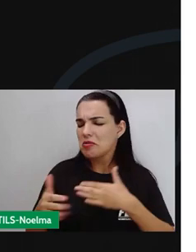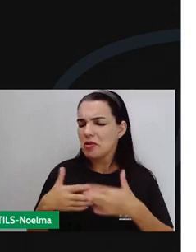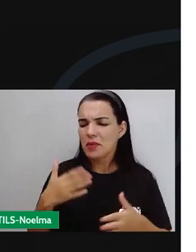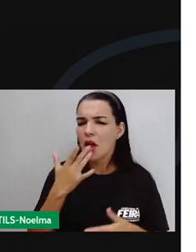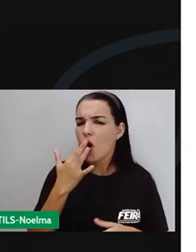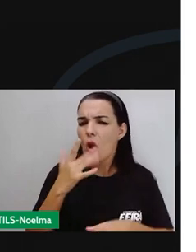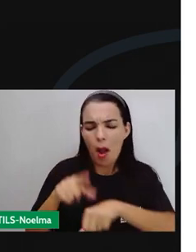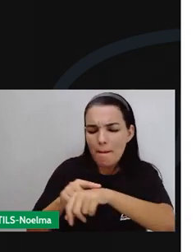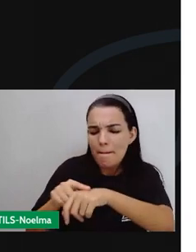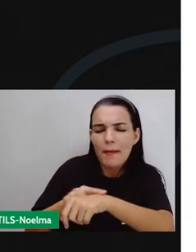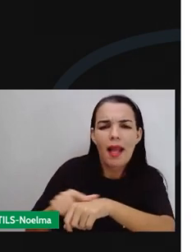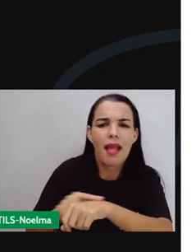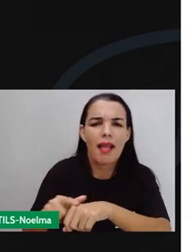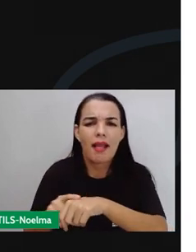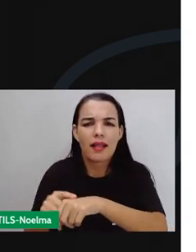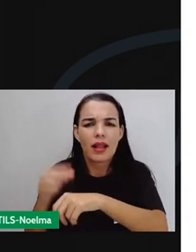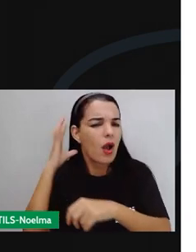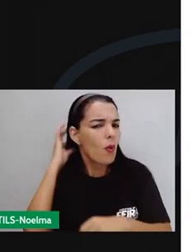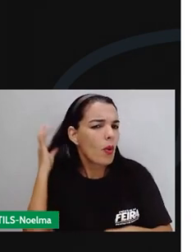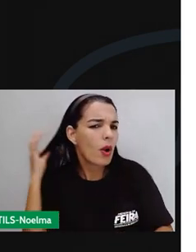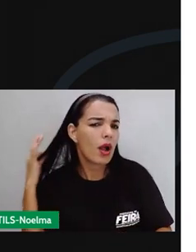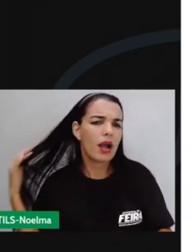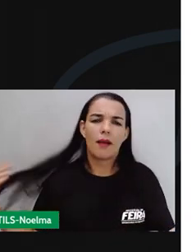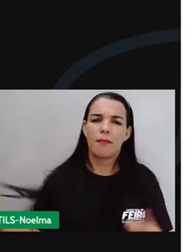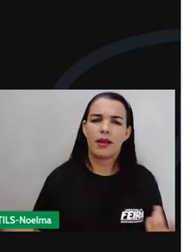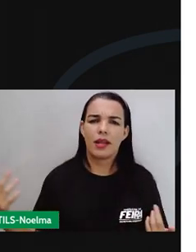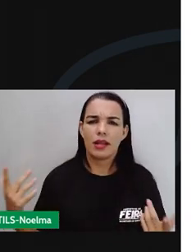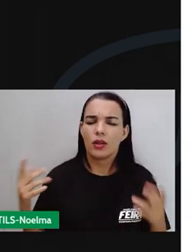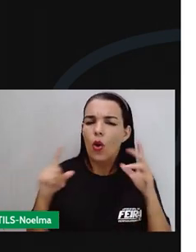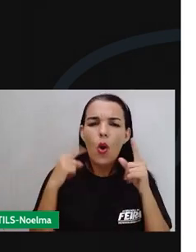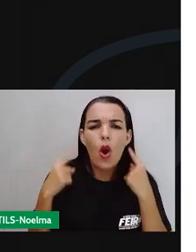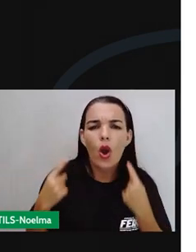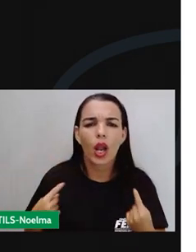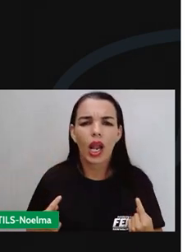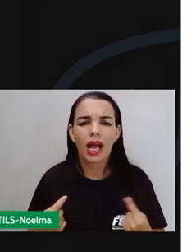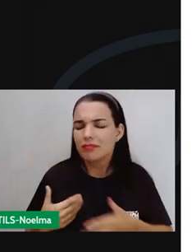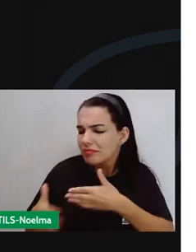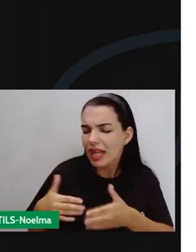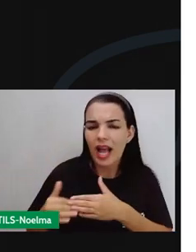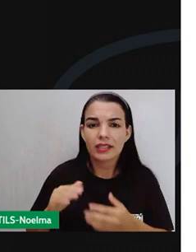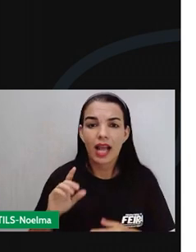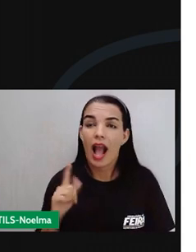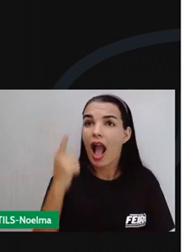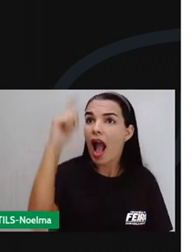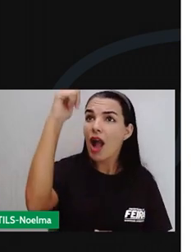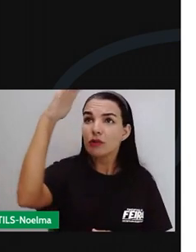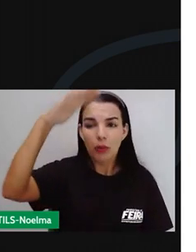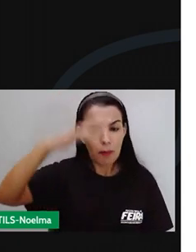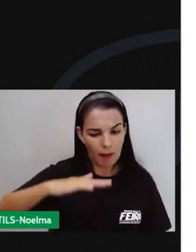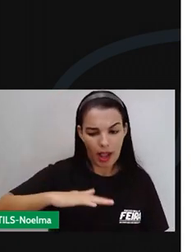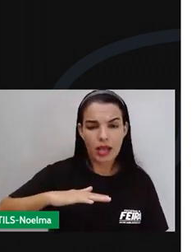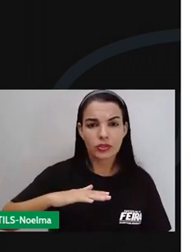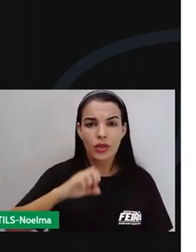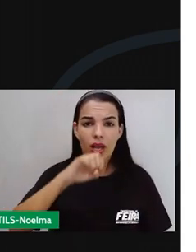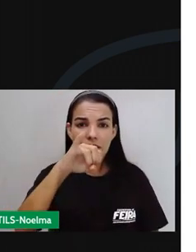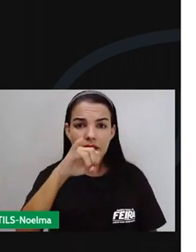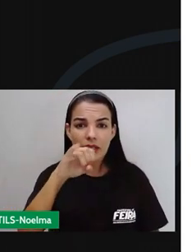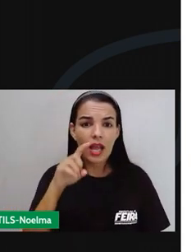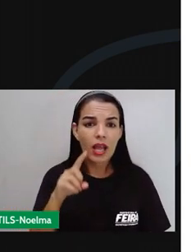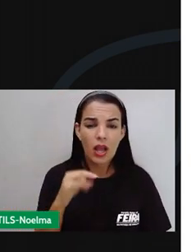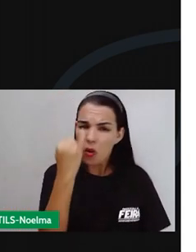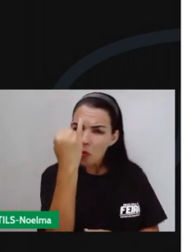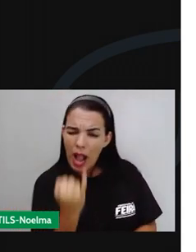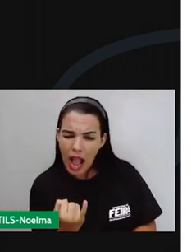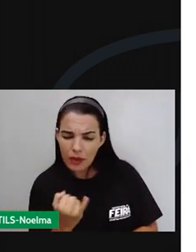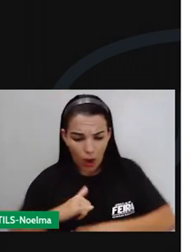cor de nossa pele, a textura e a cor de nossos cabelos, a nossa estatura, ou até mesmo se somos gordos ou